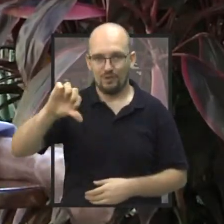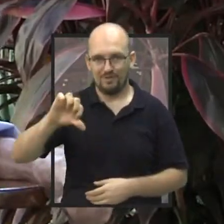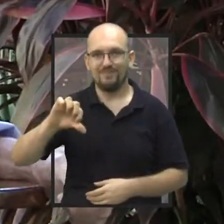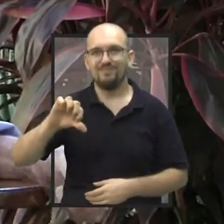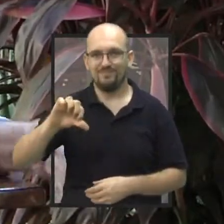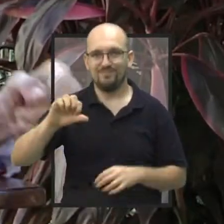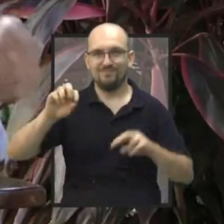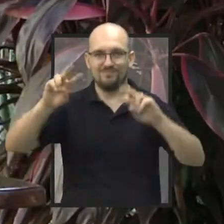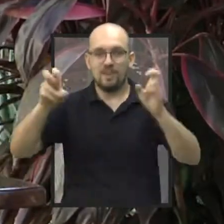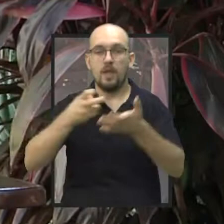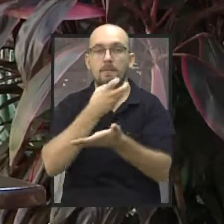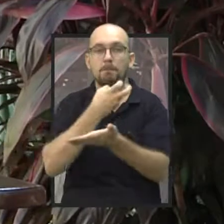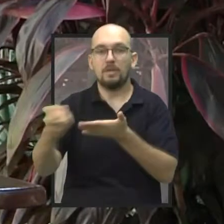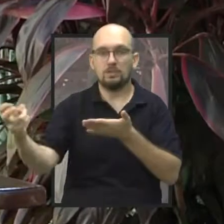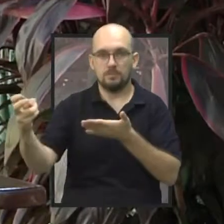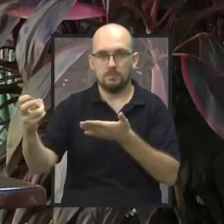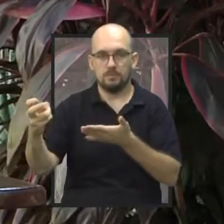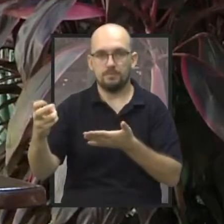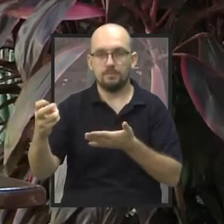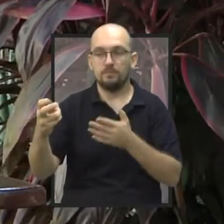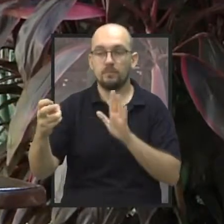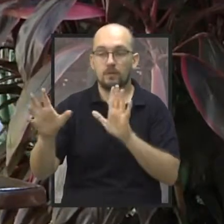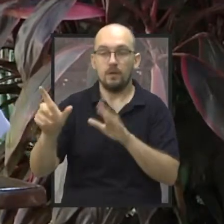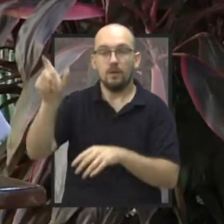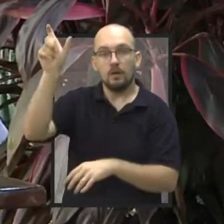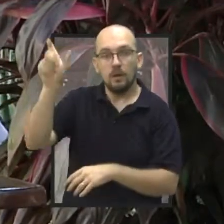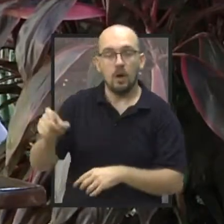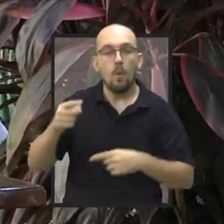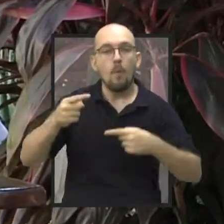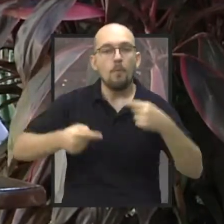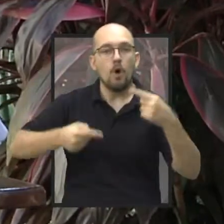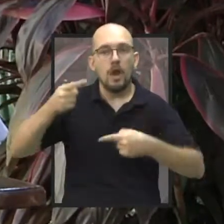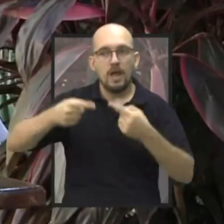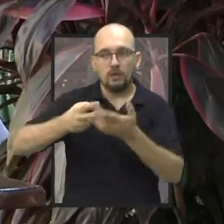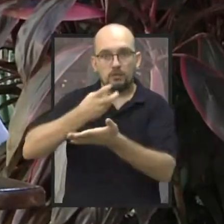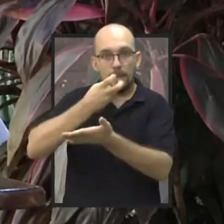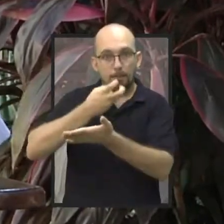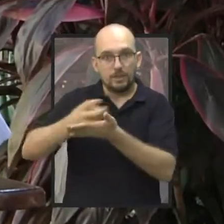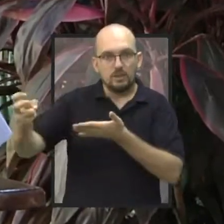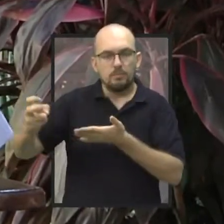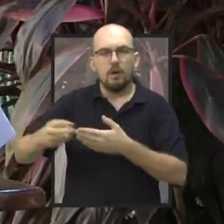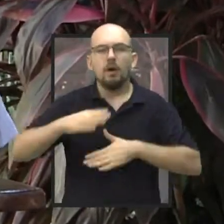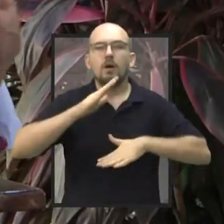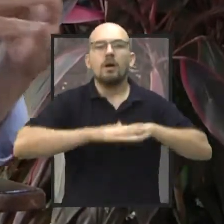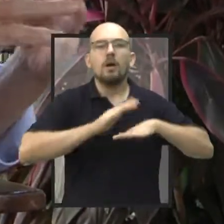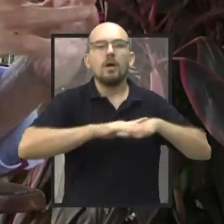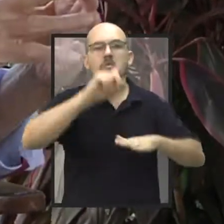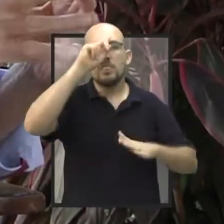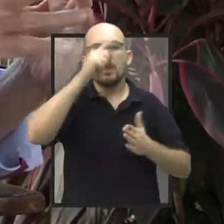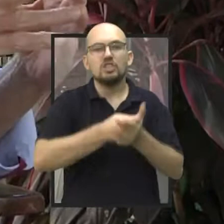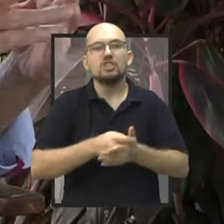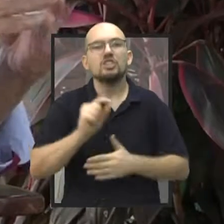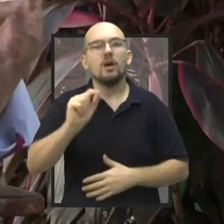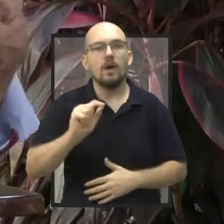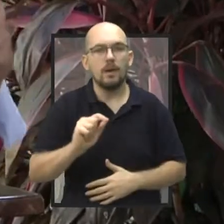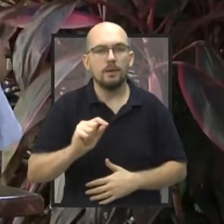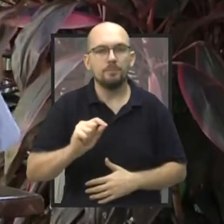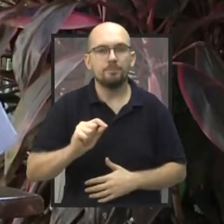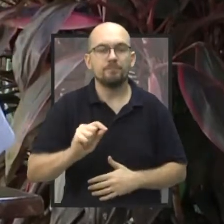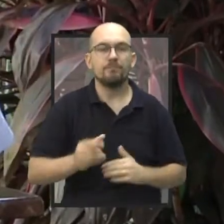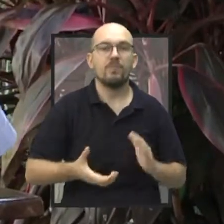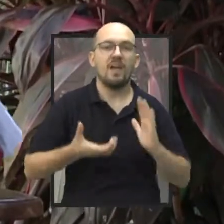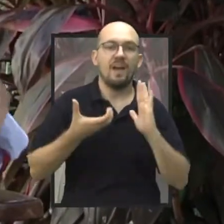impeachment do político, hoje, cabe a quem? À Câmara e